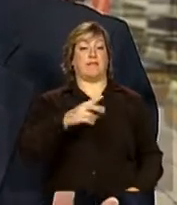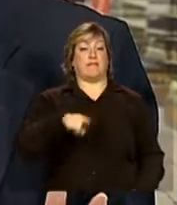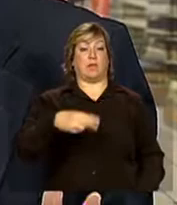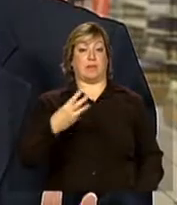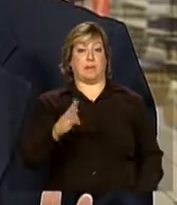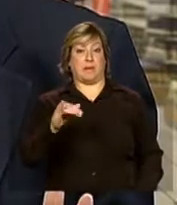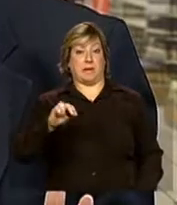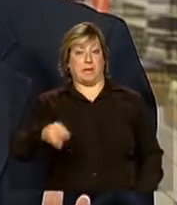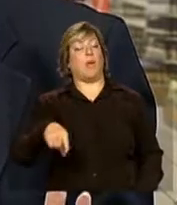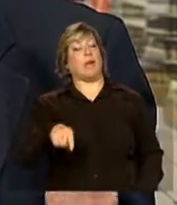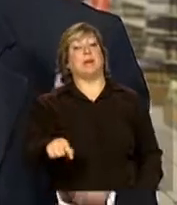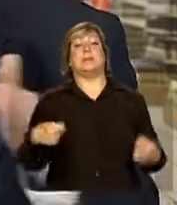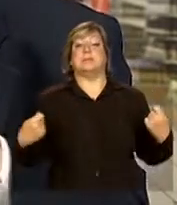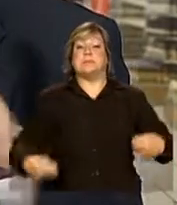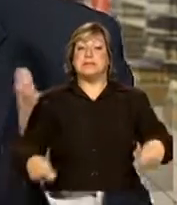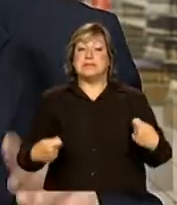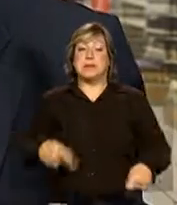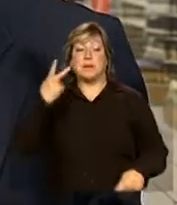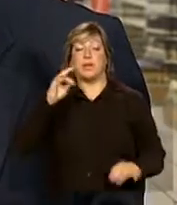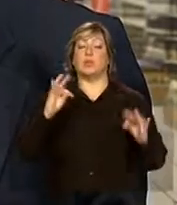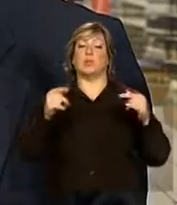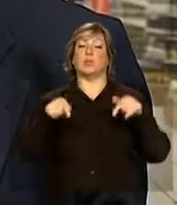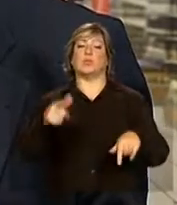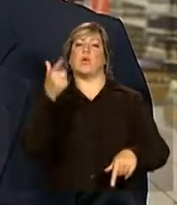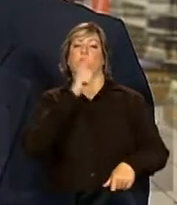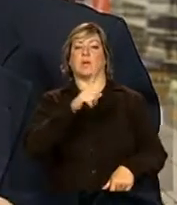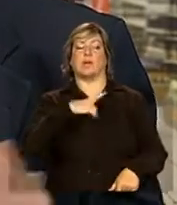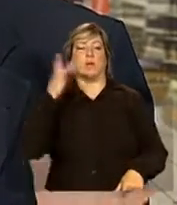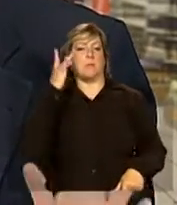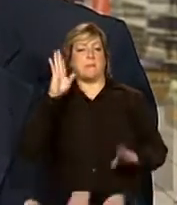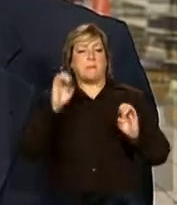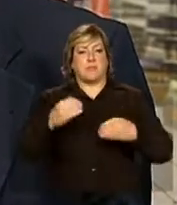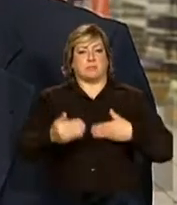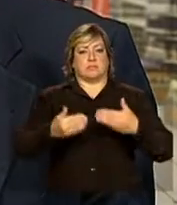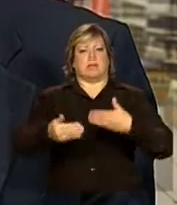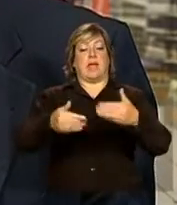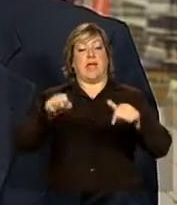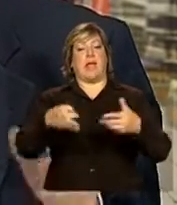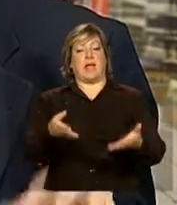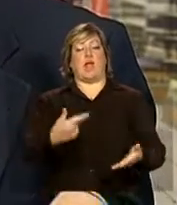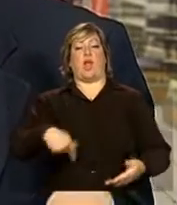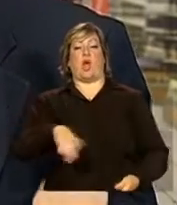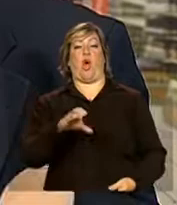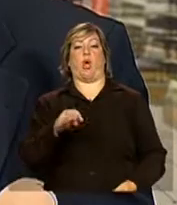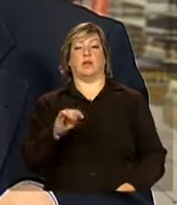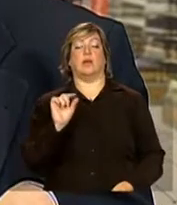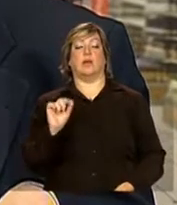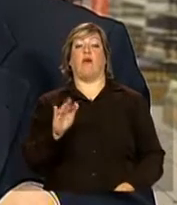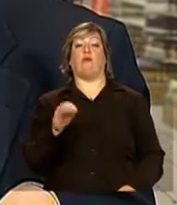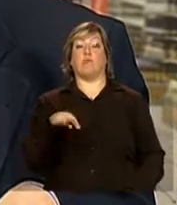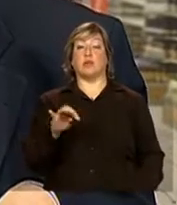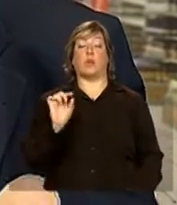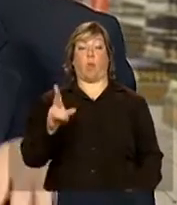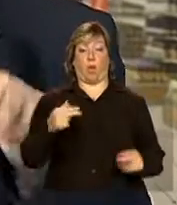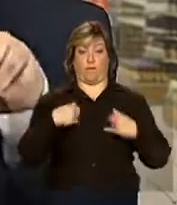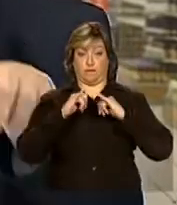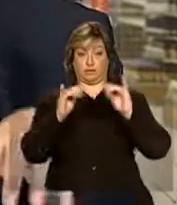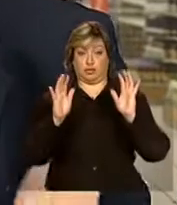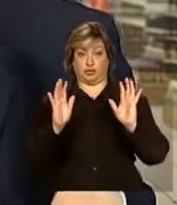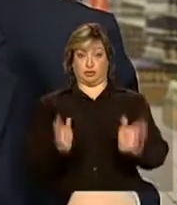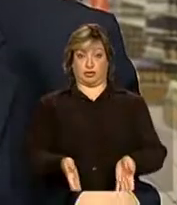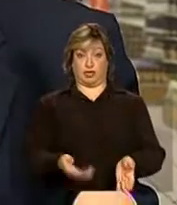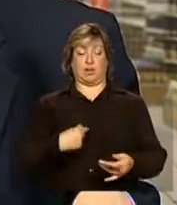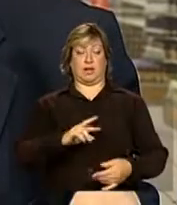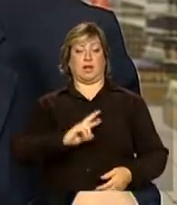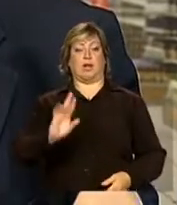que é necessário para que tudo isso tenha um equilíbrio. Então, essa é a nossa conta. E a fonte, como eu já coloquei, eu já